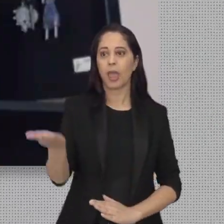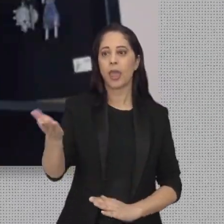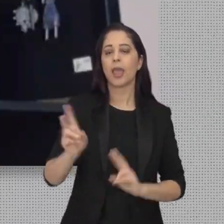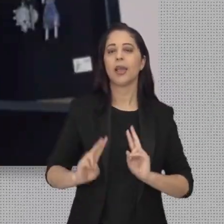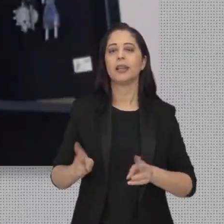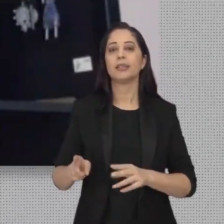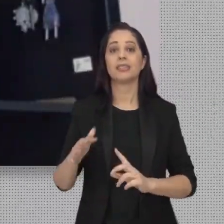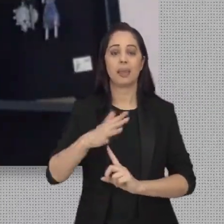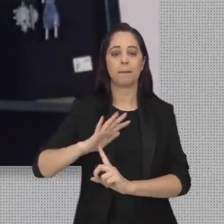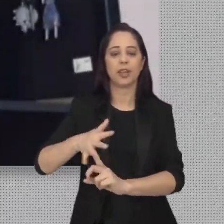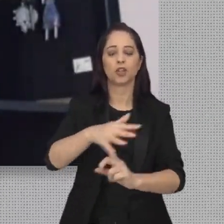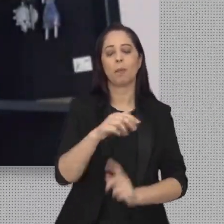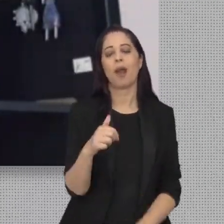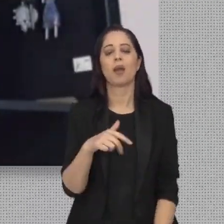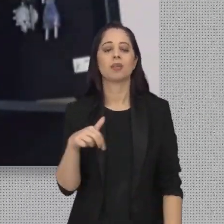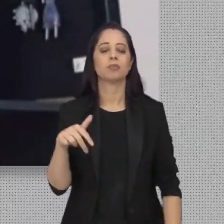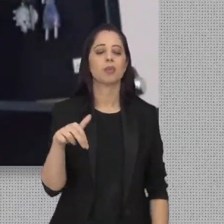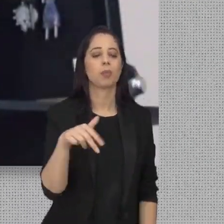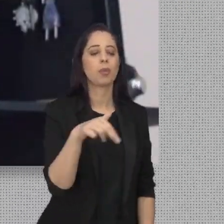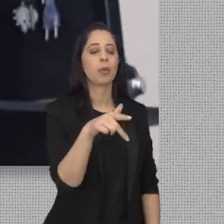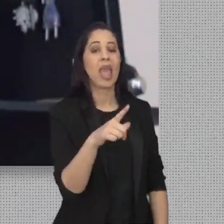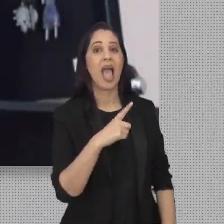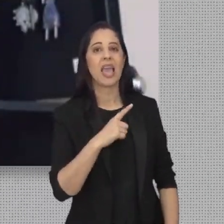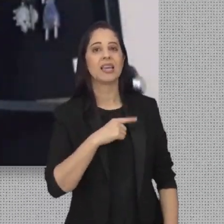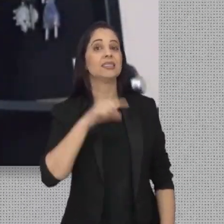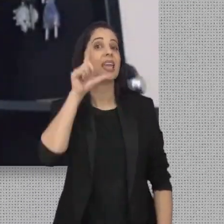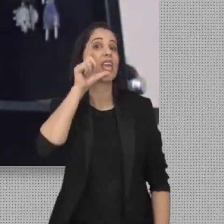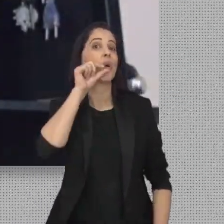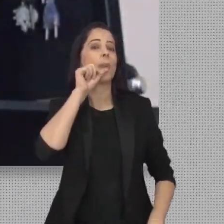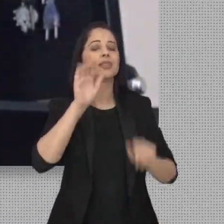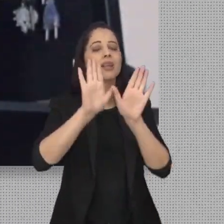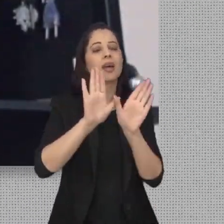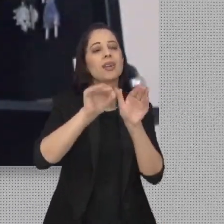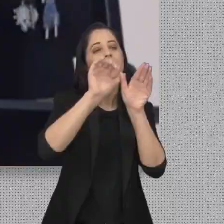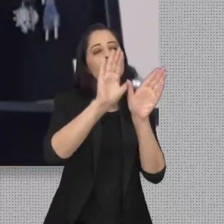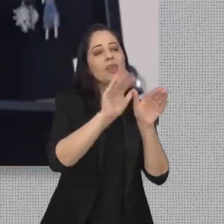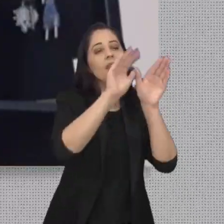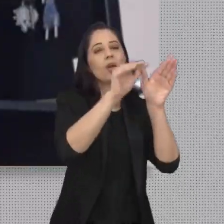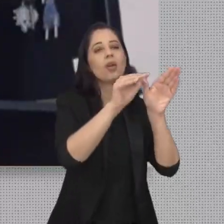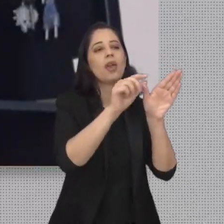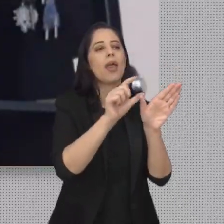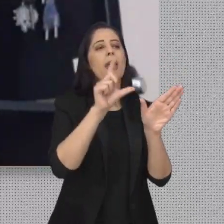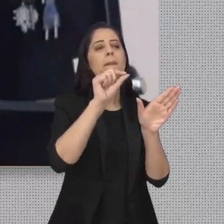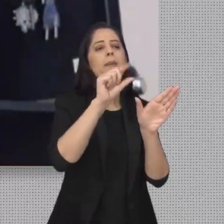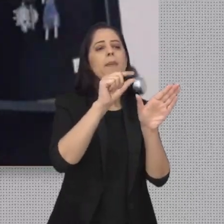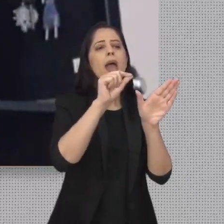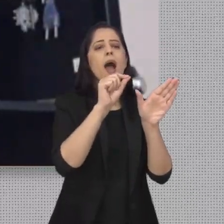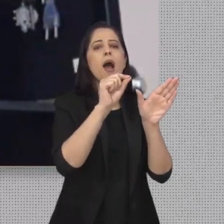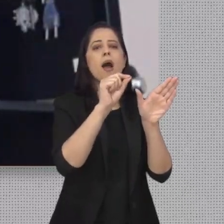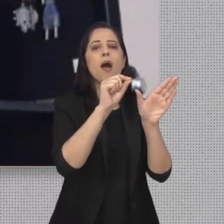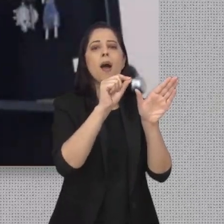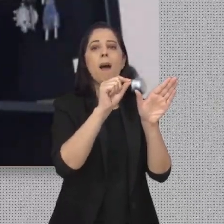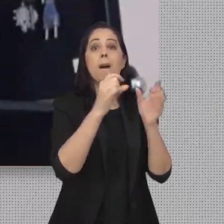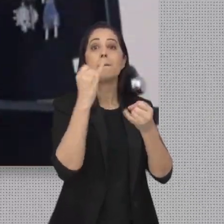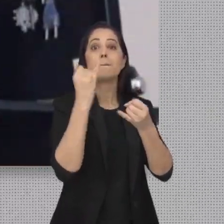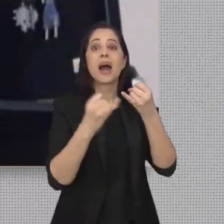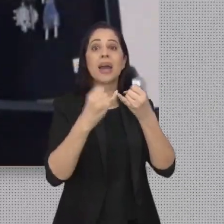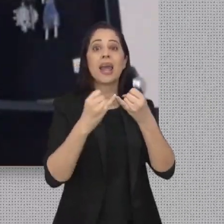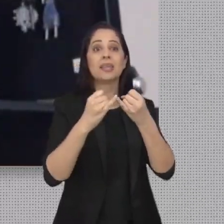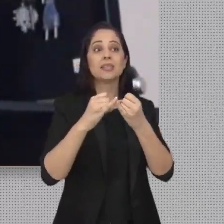ele andava por um parque que tinha lá perto, que tinha um passarinho que piava parecido com